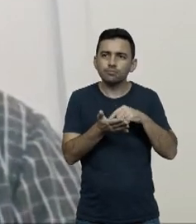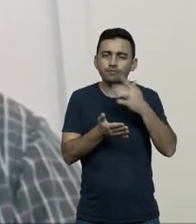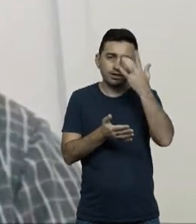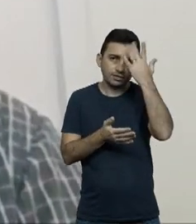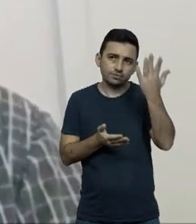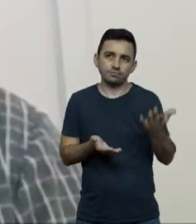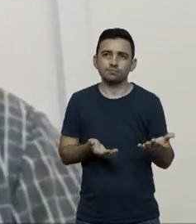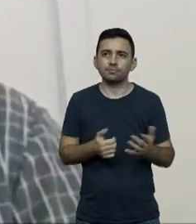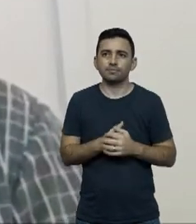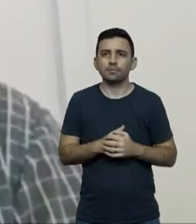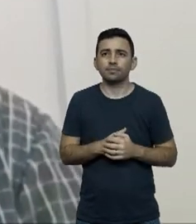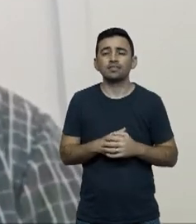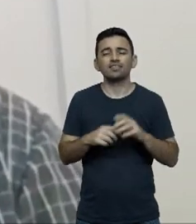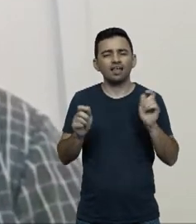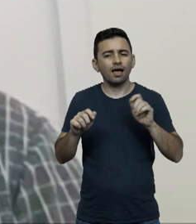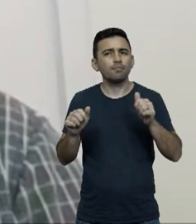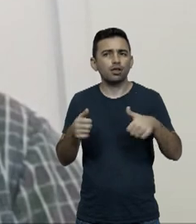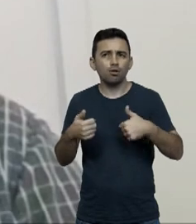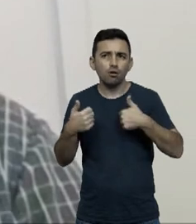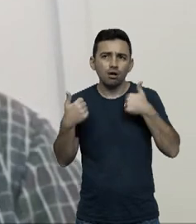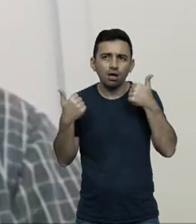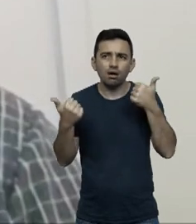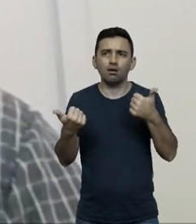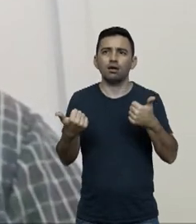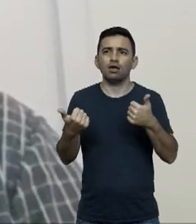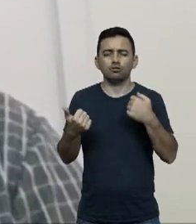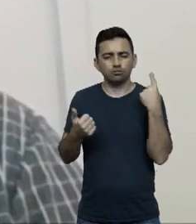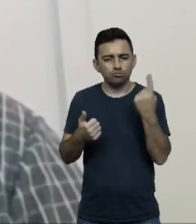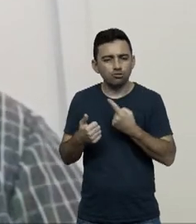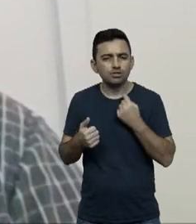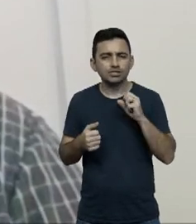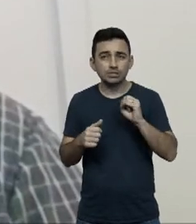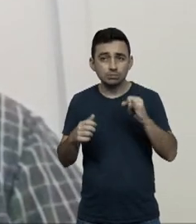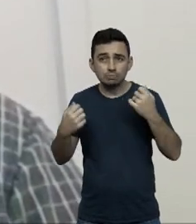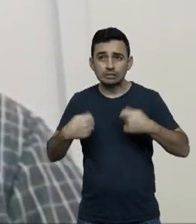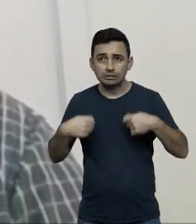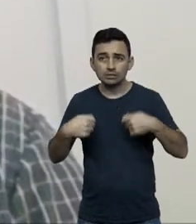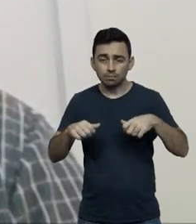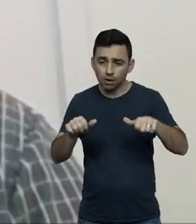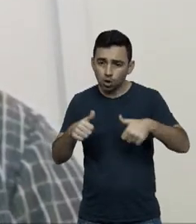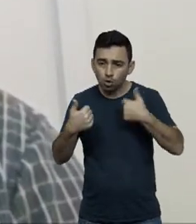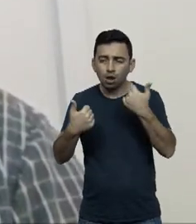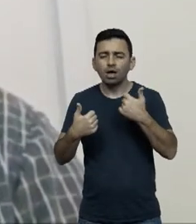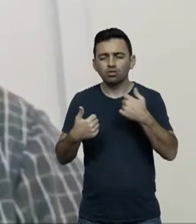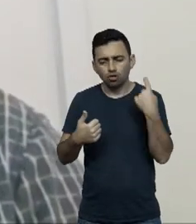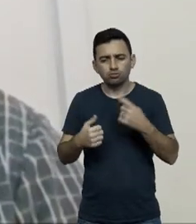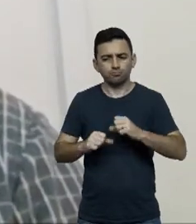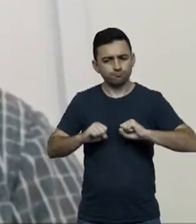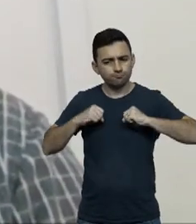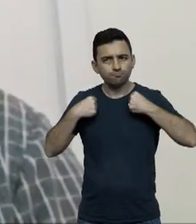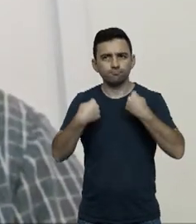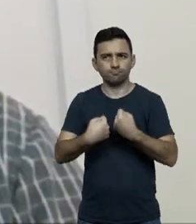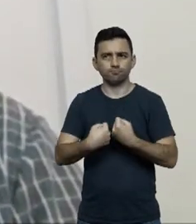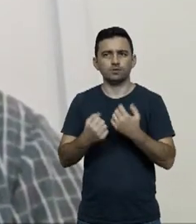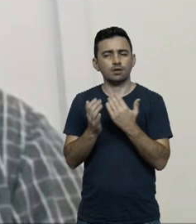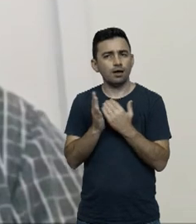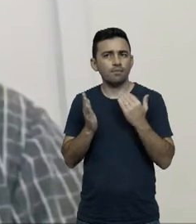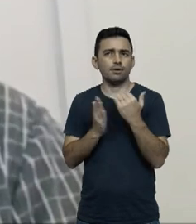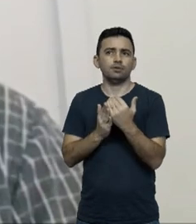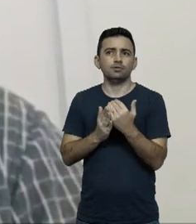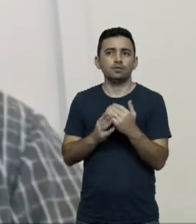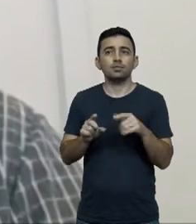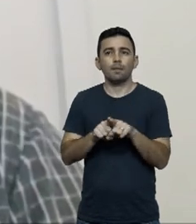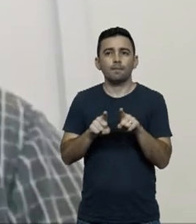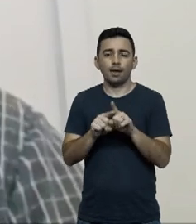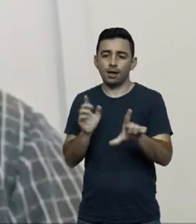melhorar e que sendo necessária a gente vai aperfeiçoar e vai vai melhorar ele tá Outro ponto foi levantado